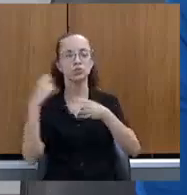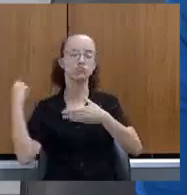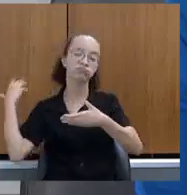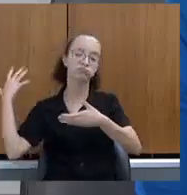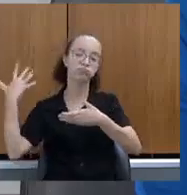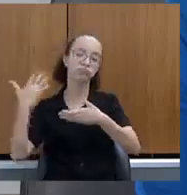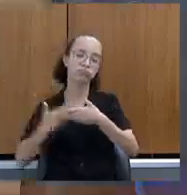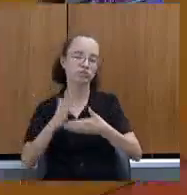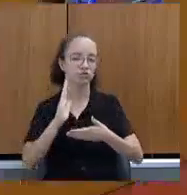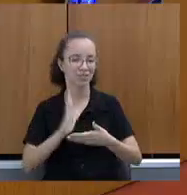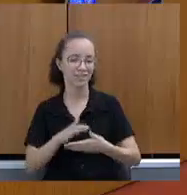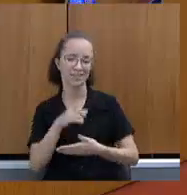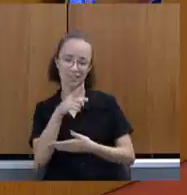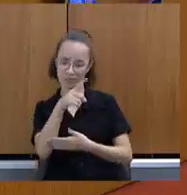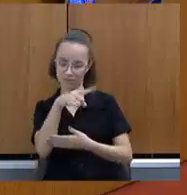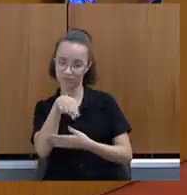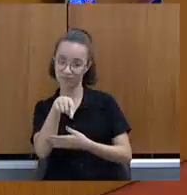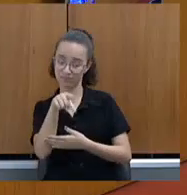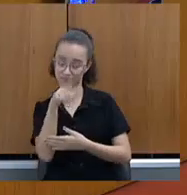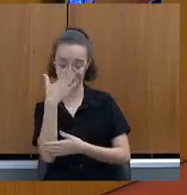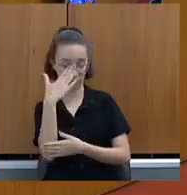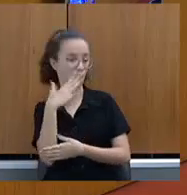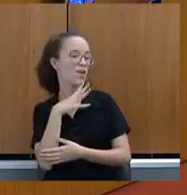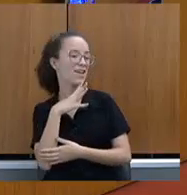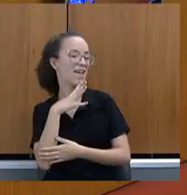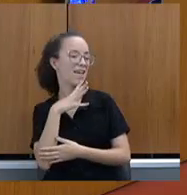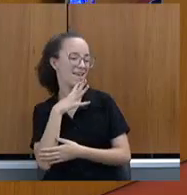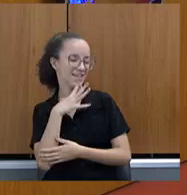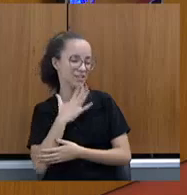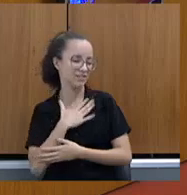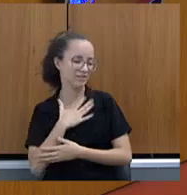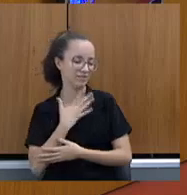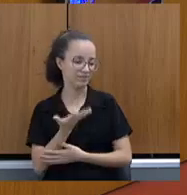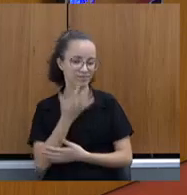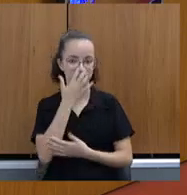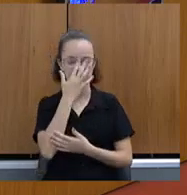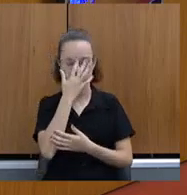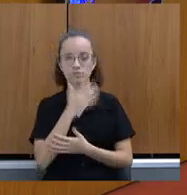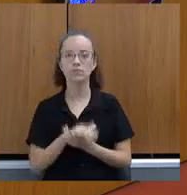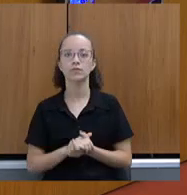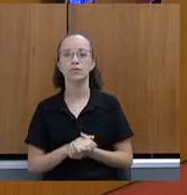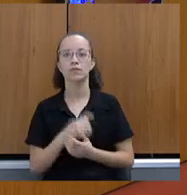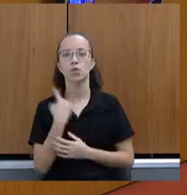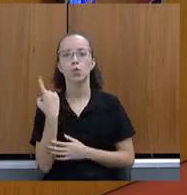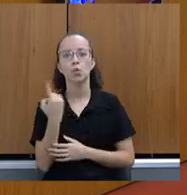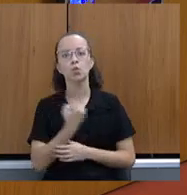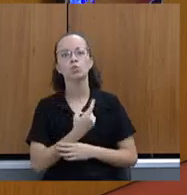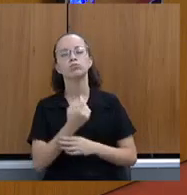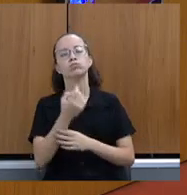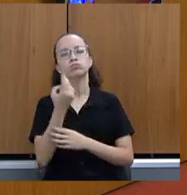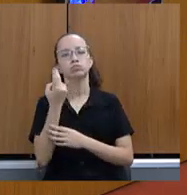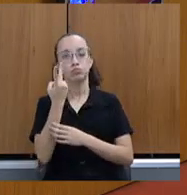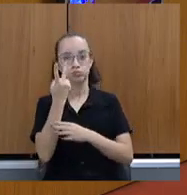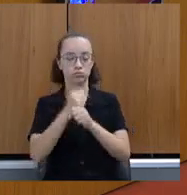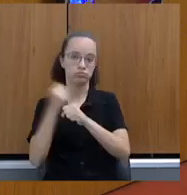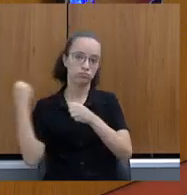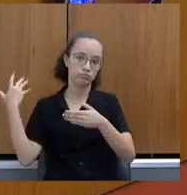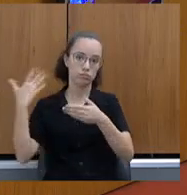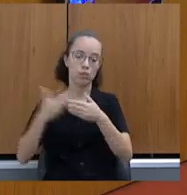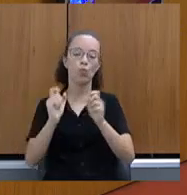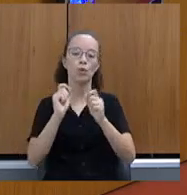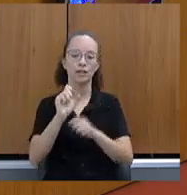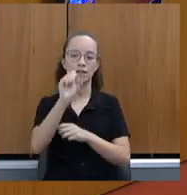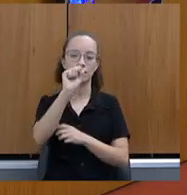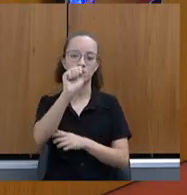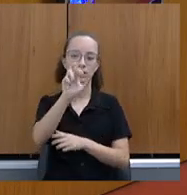do mandato Então você sabe qual é o meu assunto aqui com a sua secretaria nós abordamos os últimos dois anos a questão da Serra do